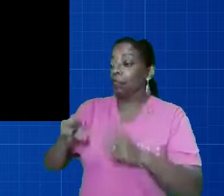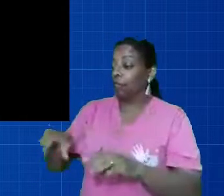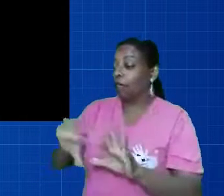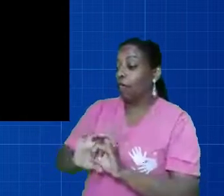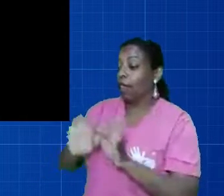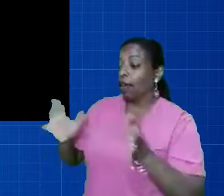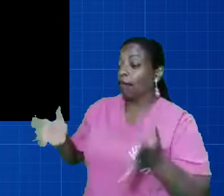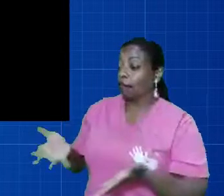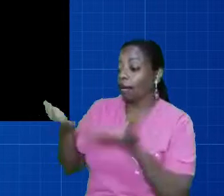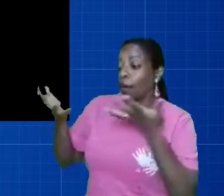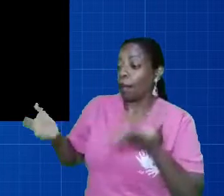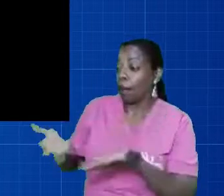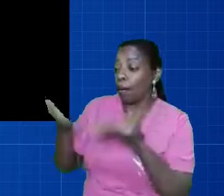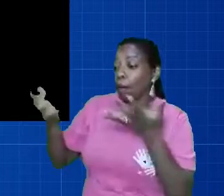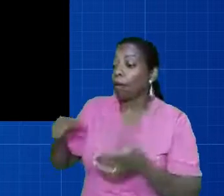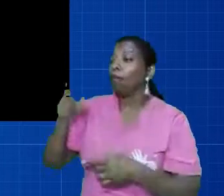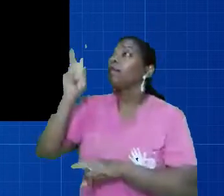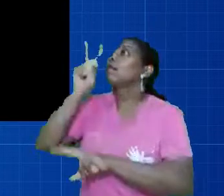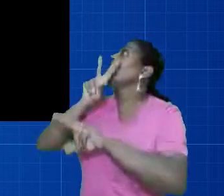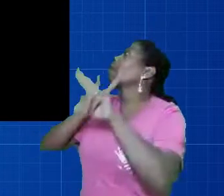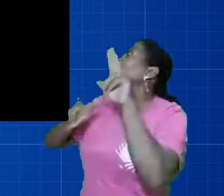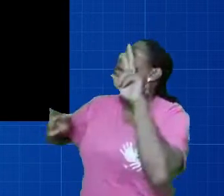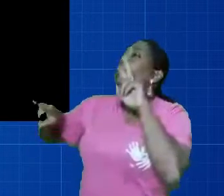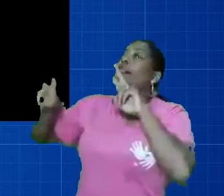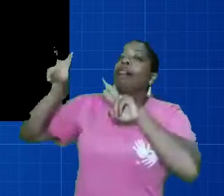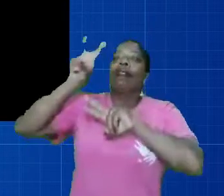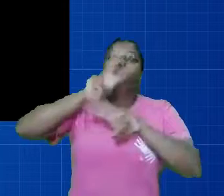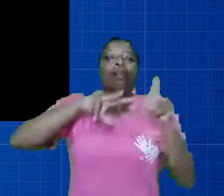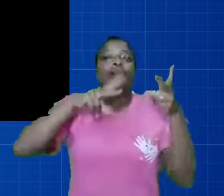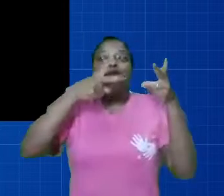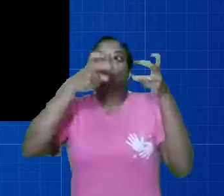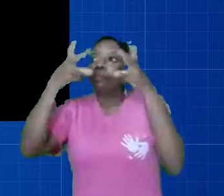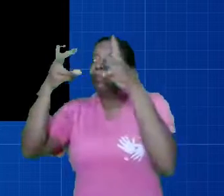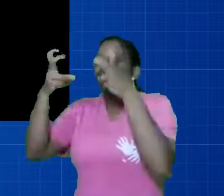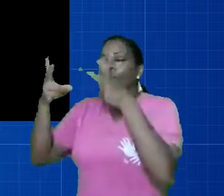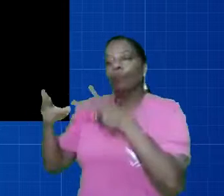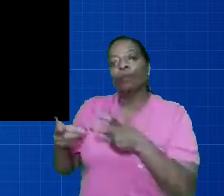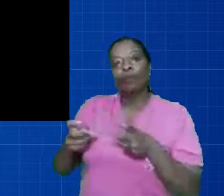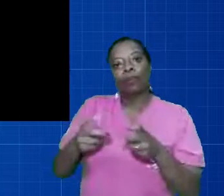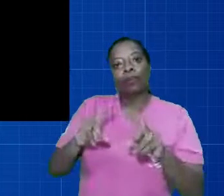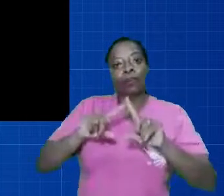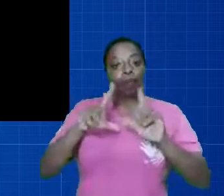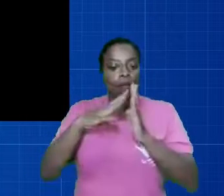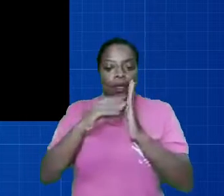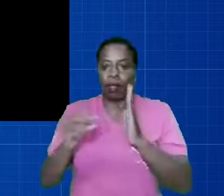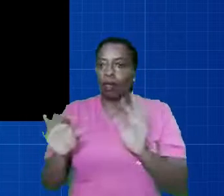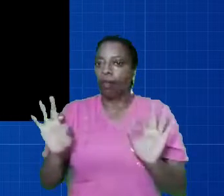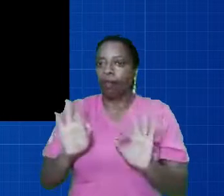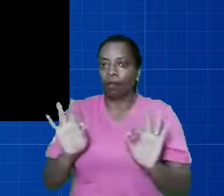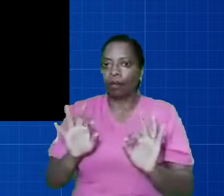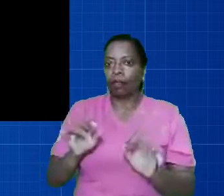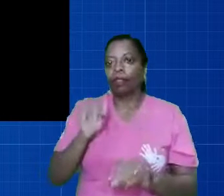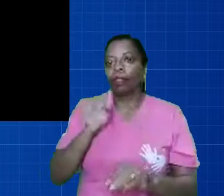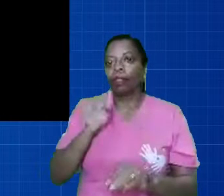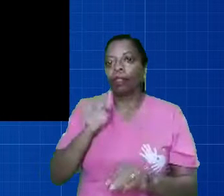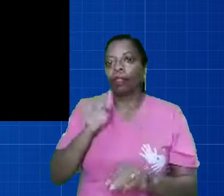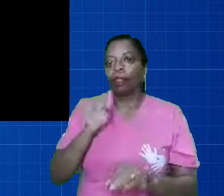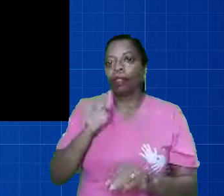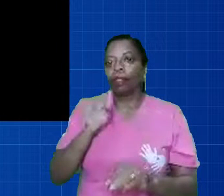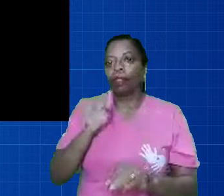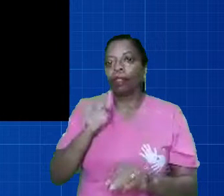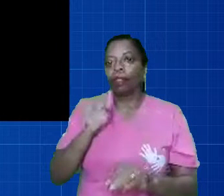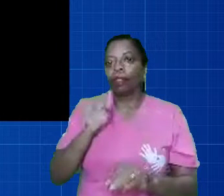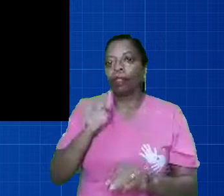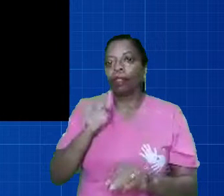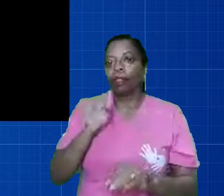por exemplo, a observação, né? Então, trazia-se um modelo, um vaso, alguma coisa, mas não se incentivava